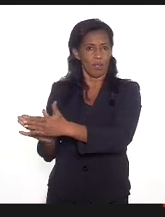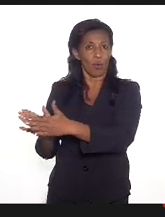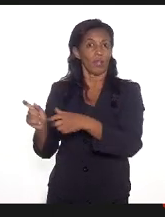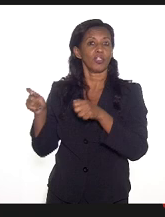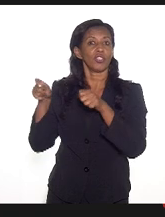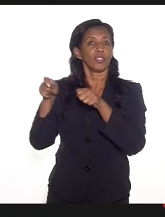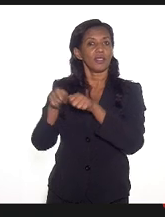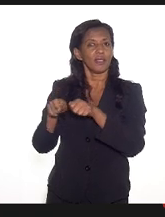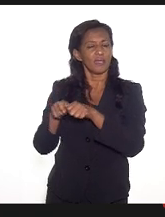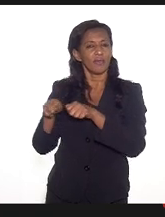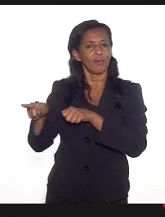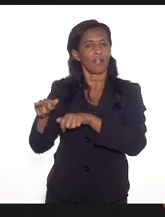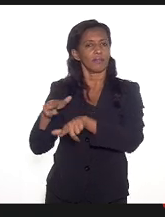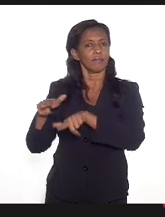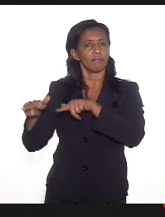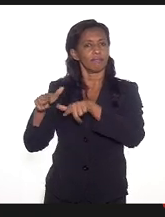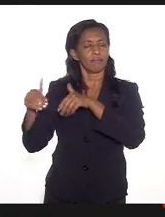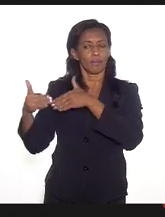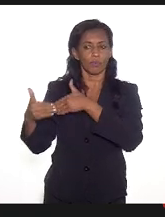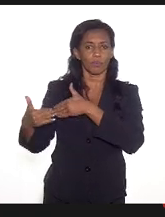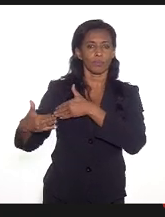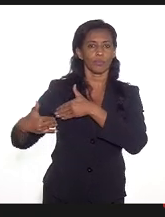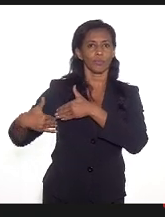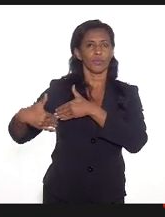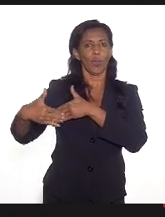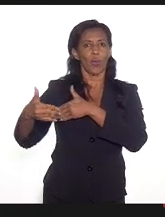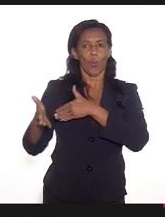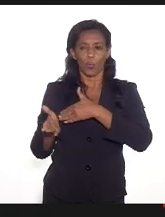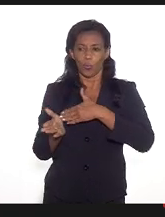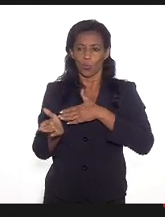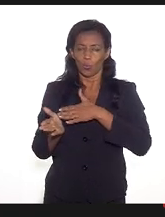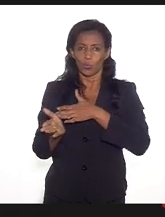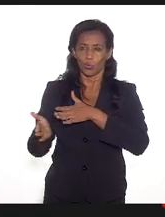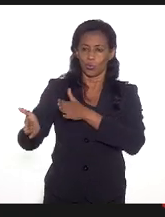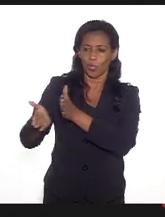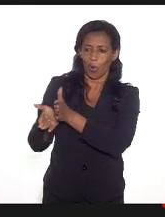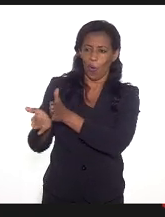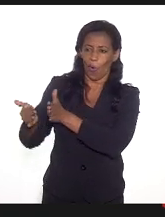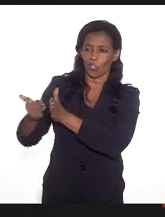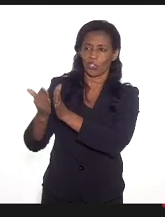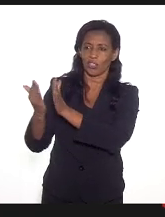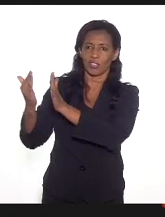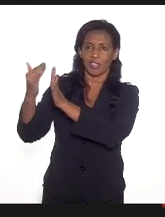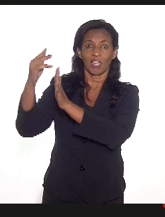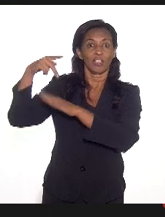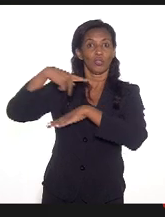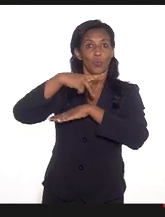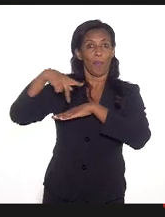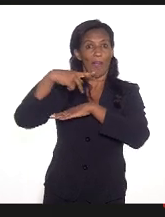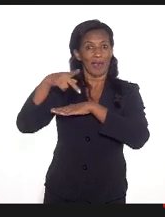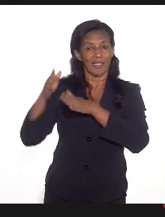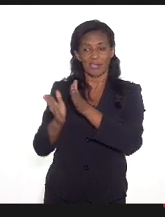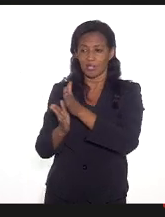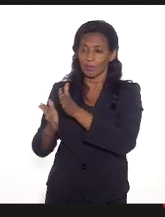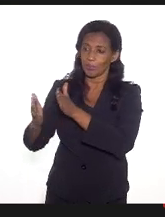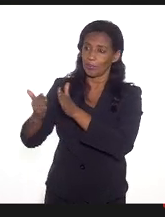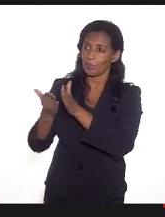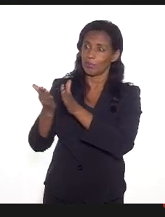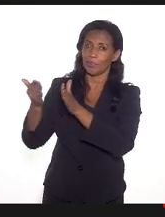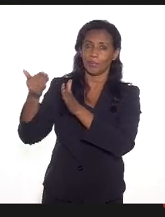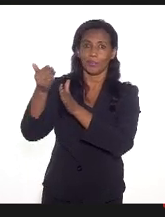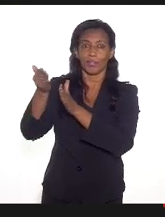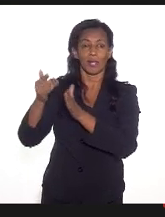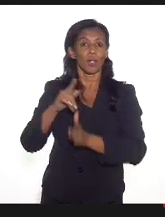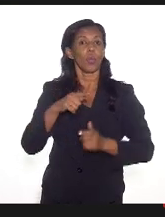fazem a cabotagem ao longo da costa de um determinado país. Então, isso já é uma vantagem enorme. O que precisamos